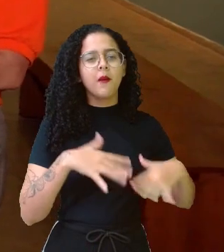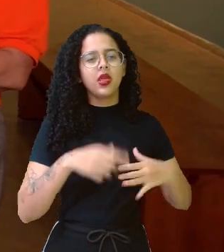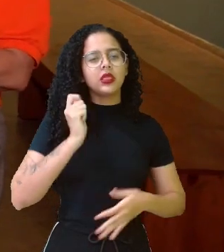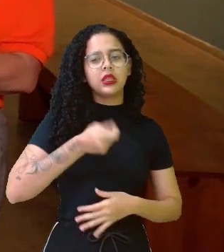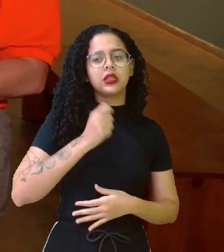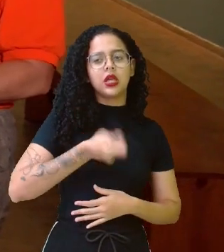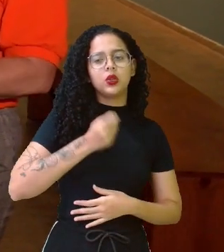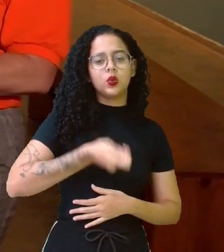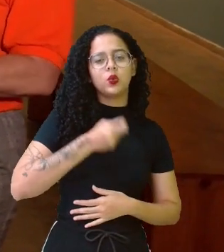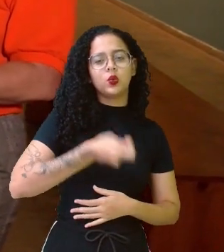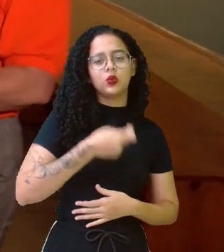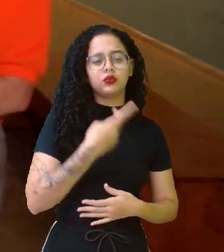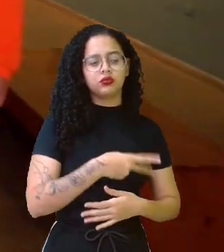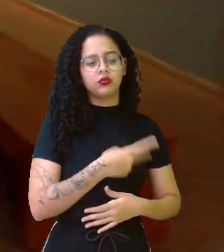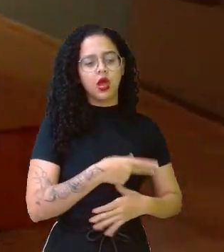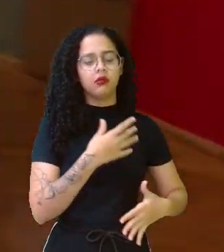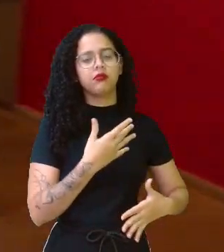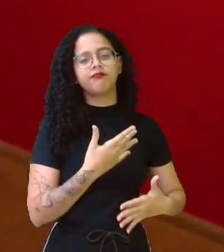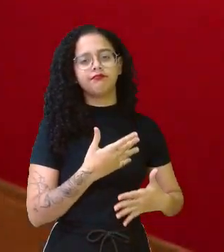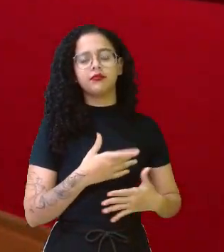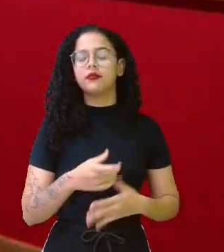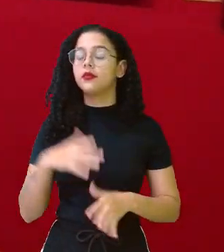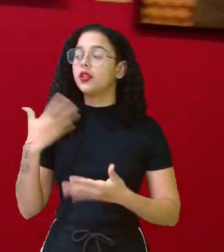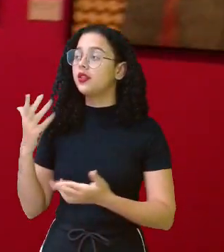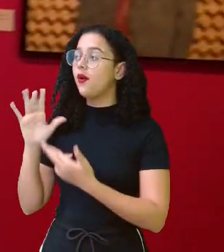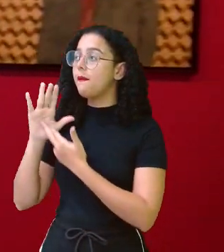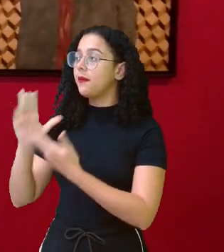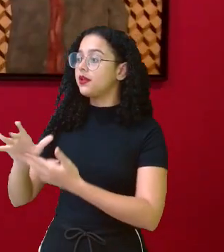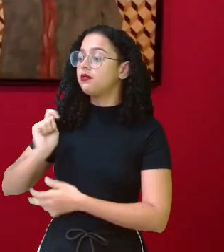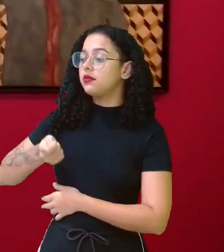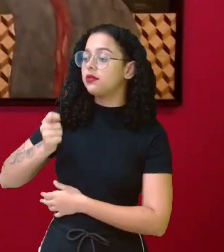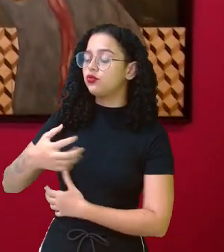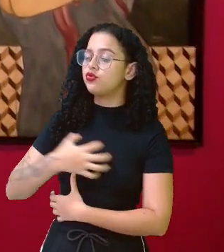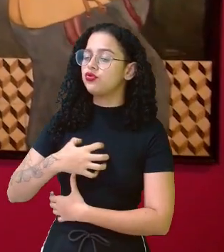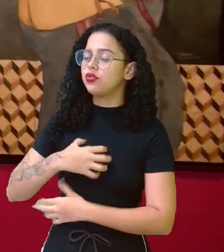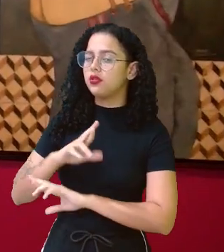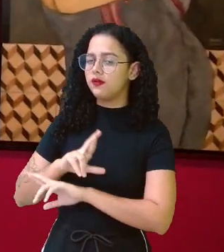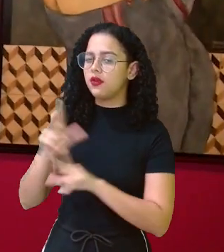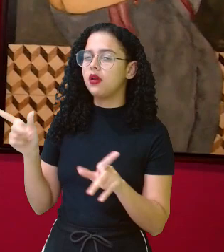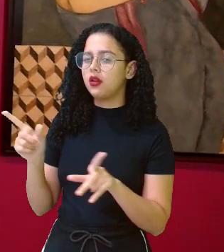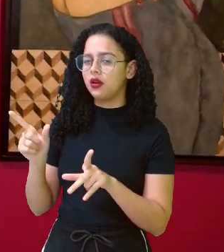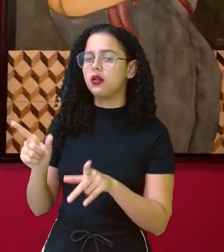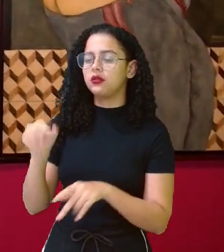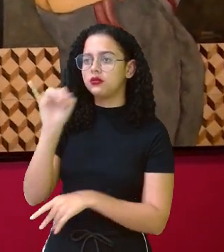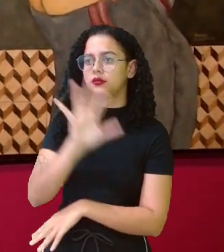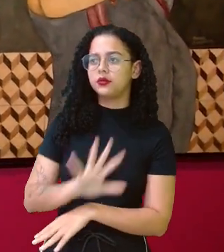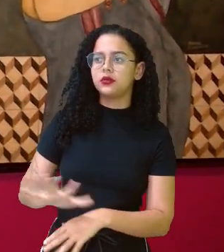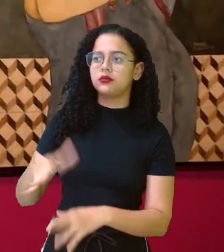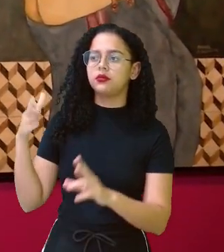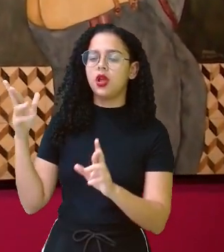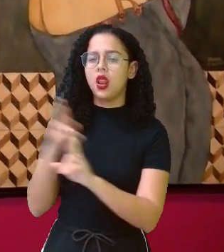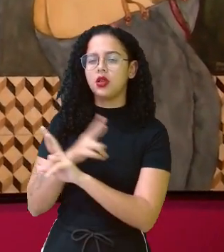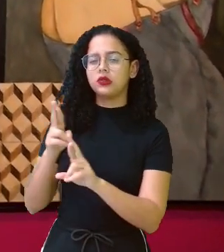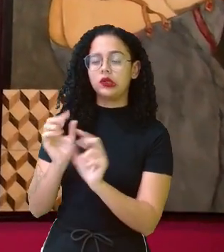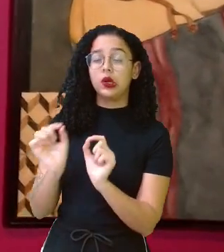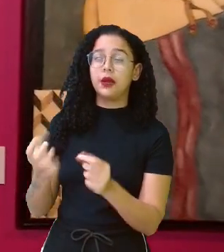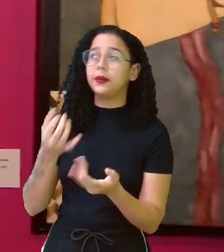E por falar em repressão e ditadura, representações de uma forma diferente de figuras relacionadas à